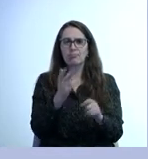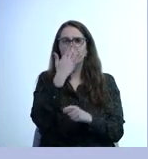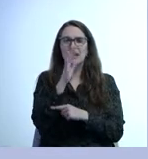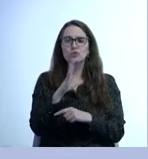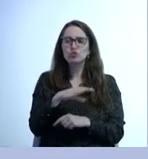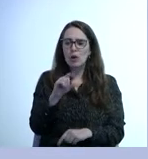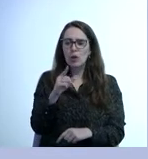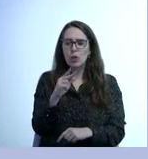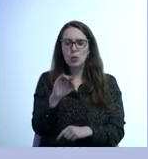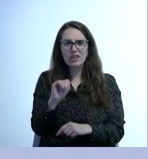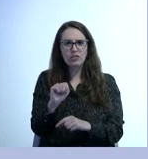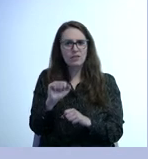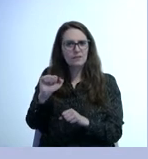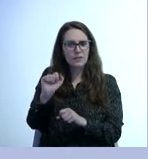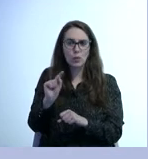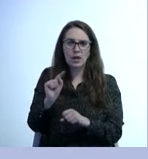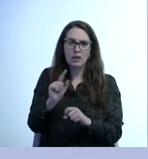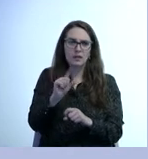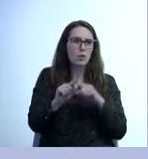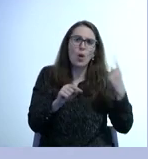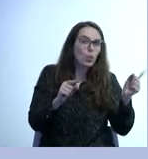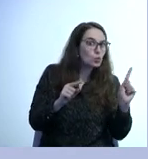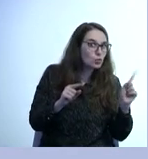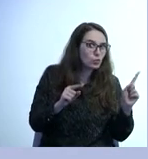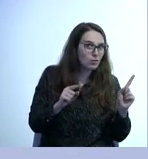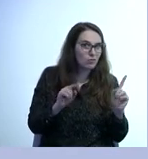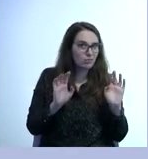próprio, mas também não é outro.